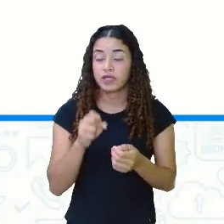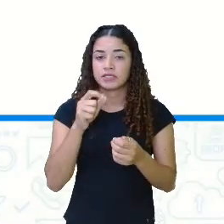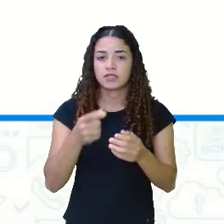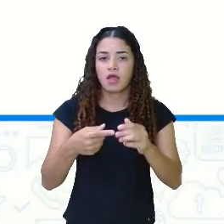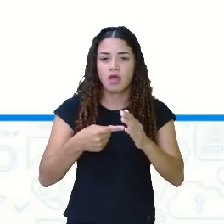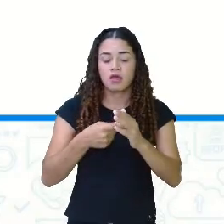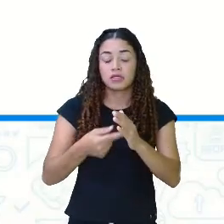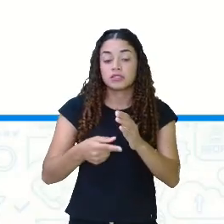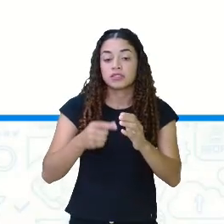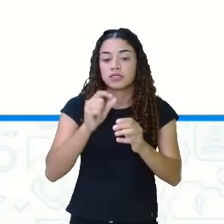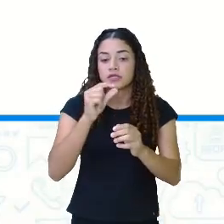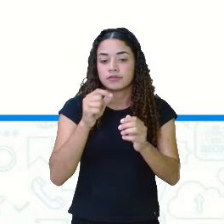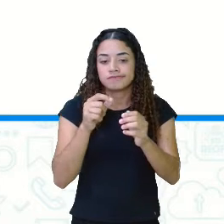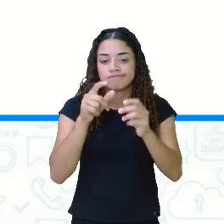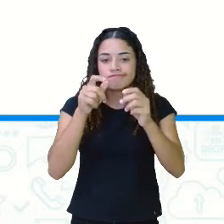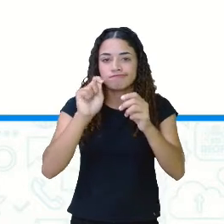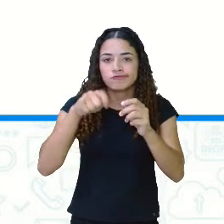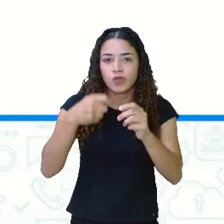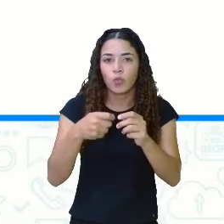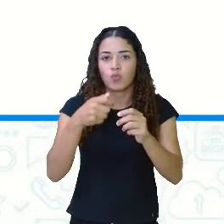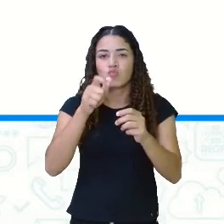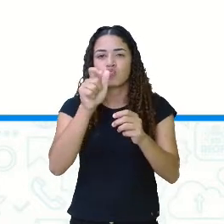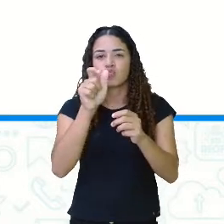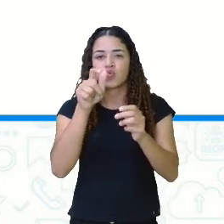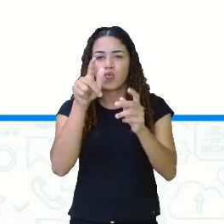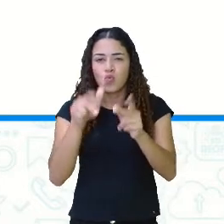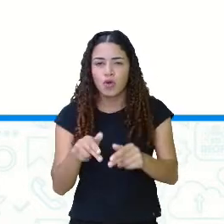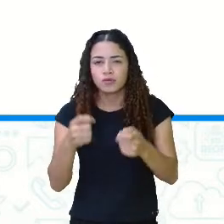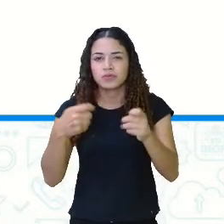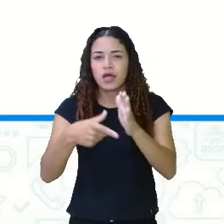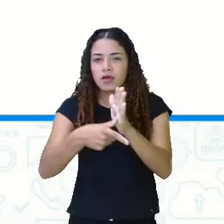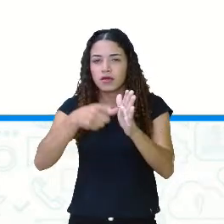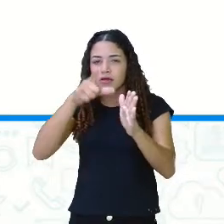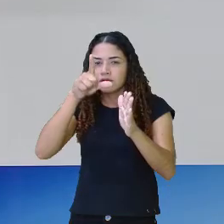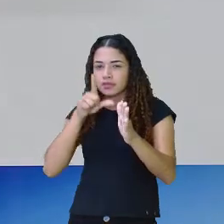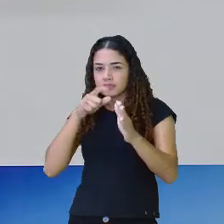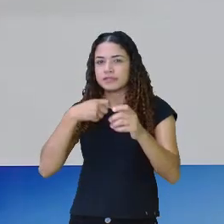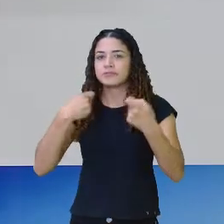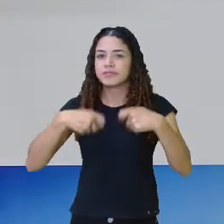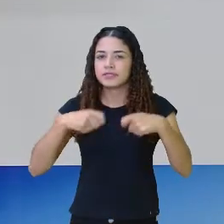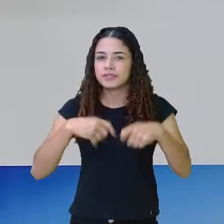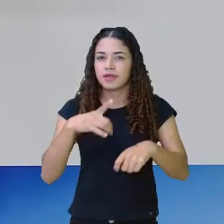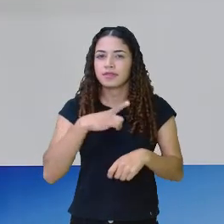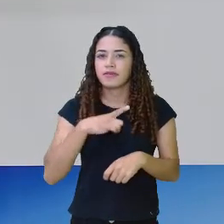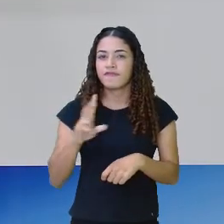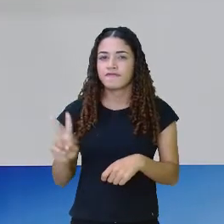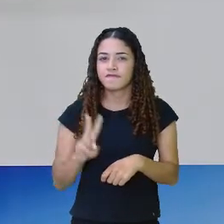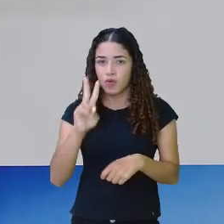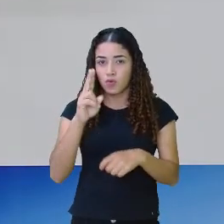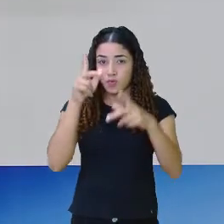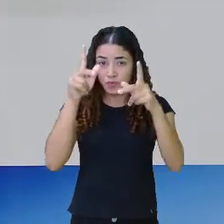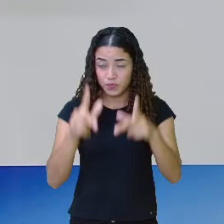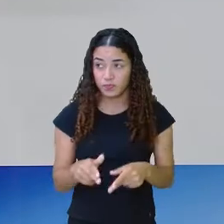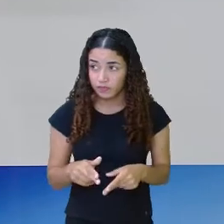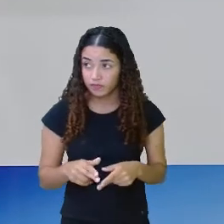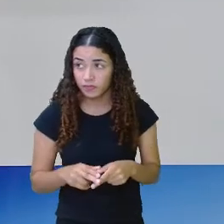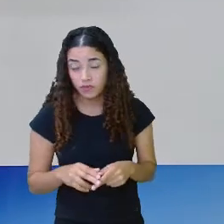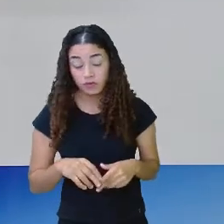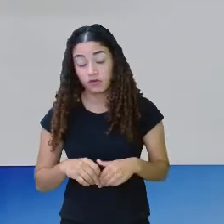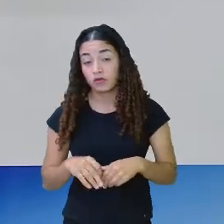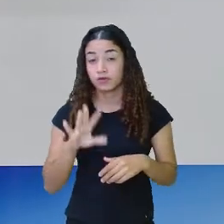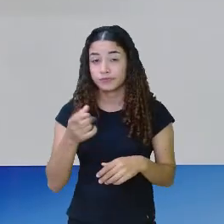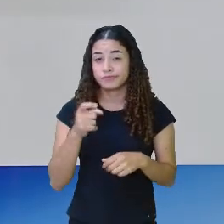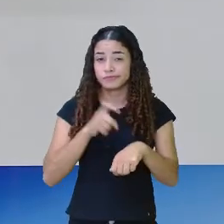igual precisa possuir o mesmo valor do que está depois. Quando eu falo de igualdade, eu preciso